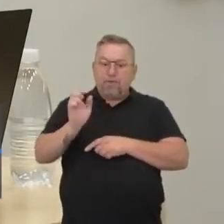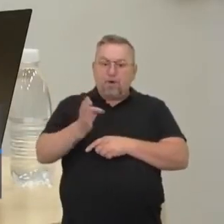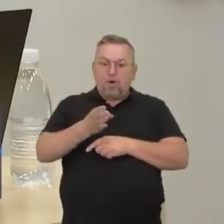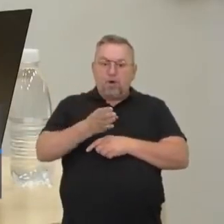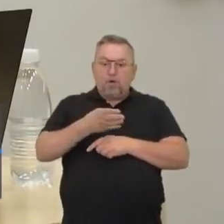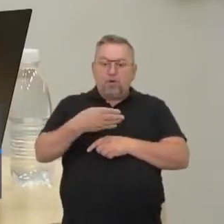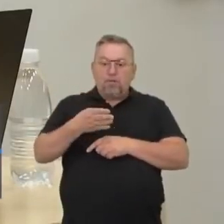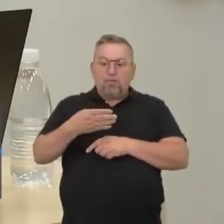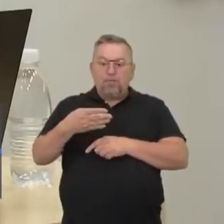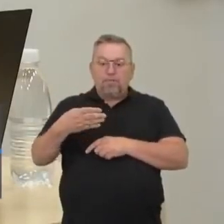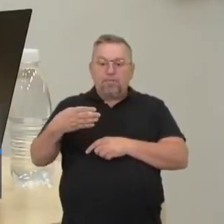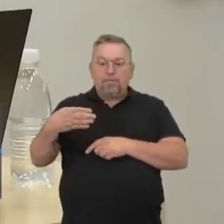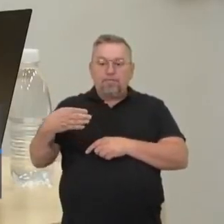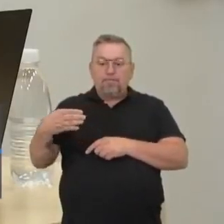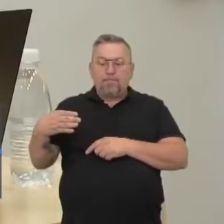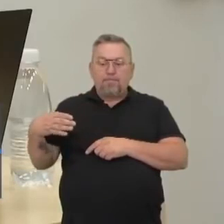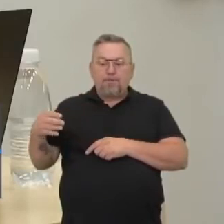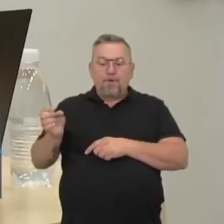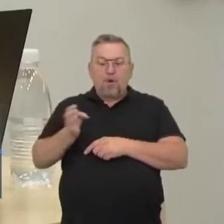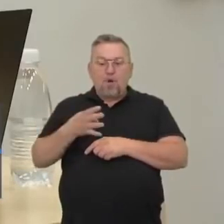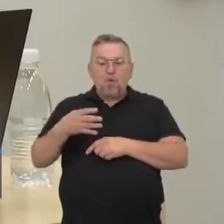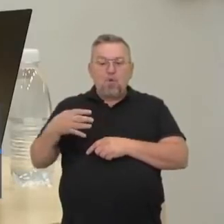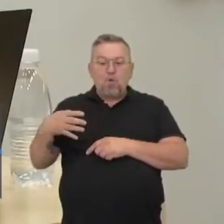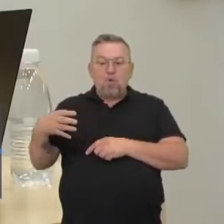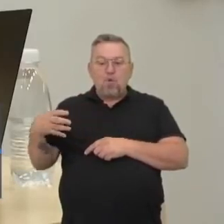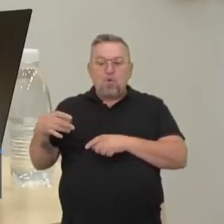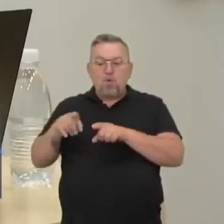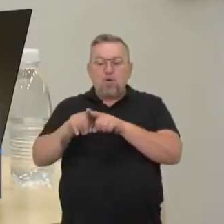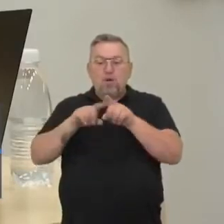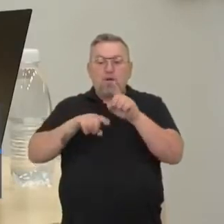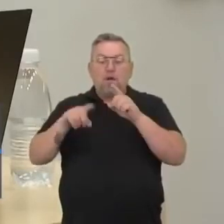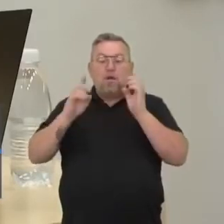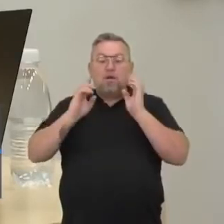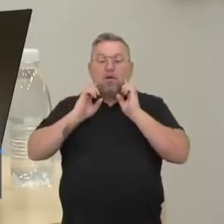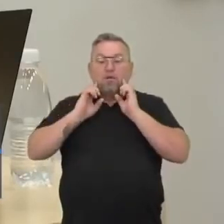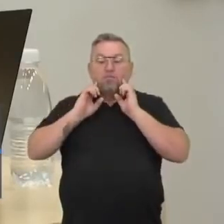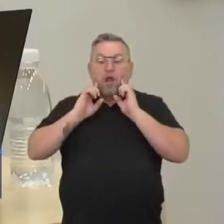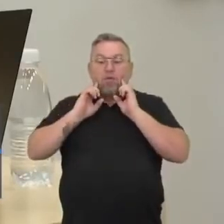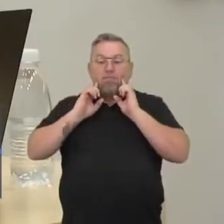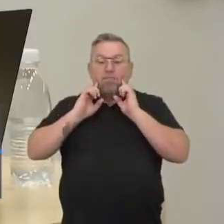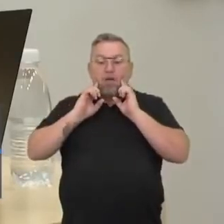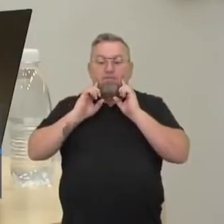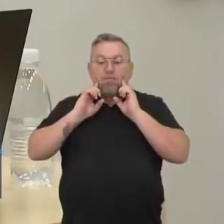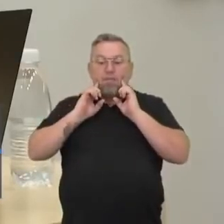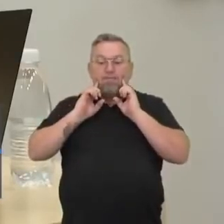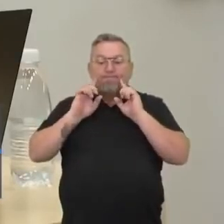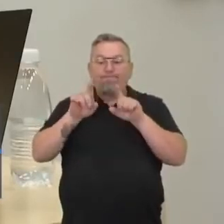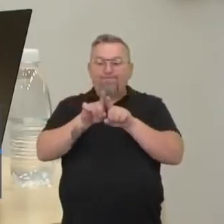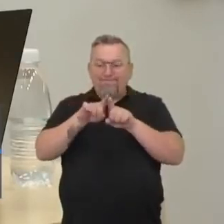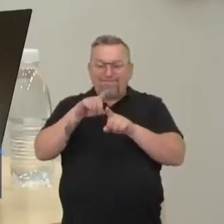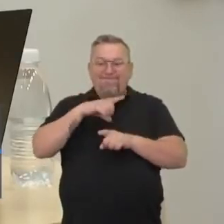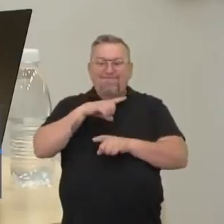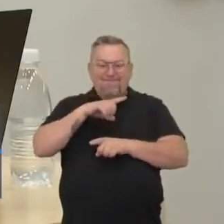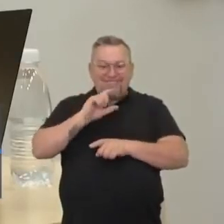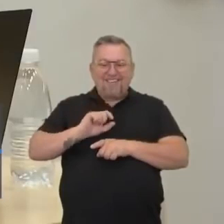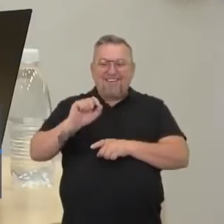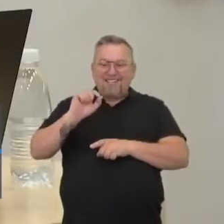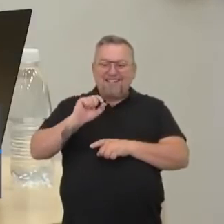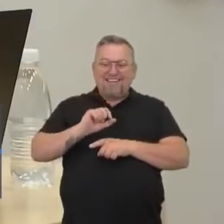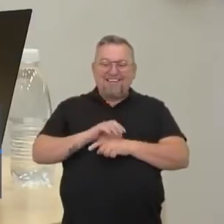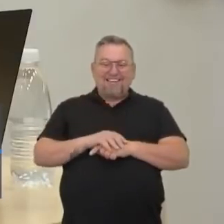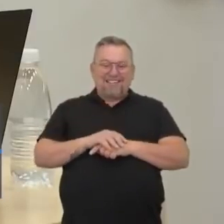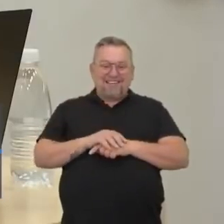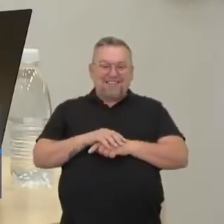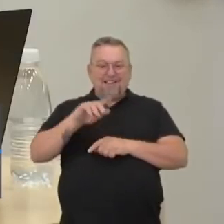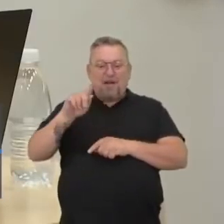se locomover. Acho que na boca, e na, né, boca tem o músculo. Pedro, sim, os músculos nas nadadeiras, acompanhado também